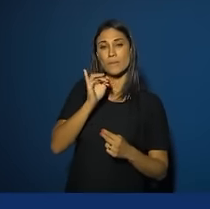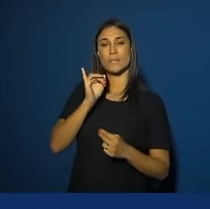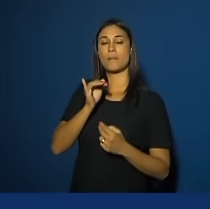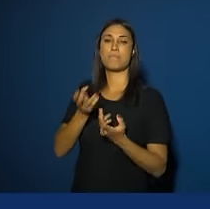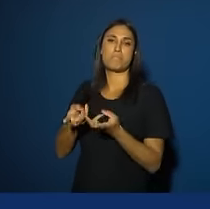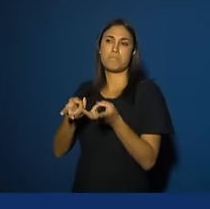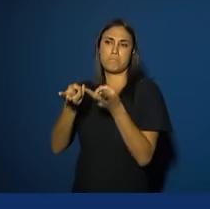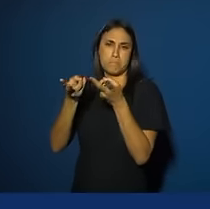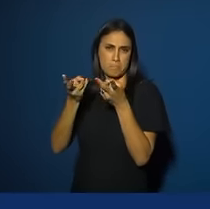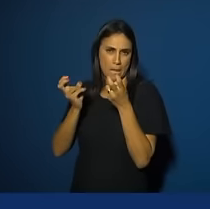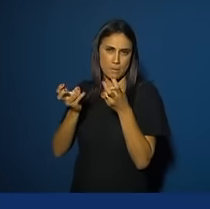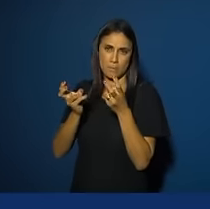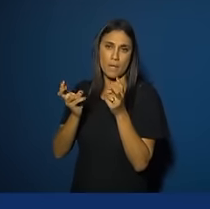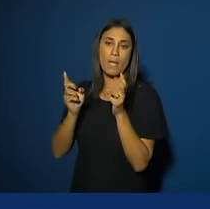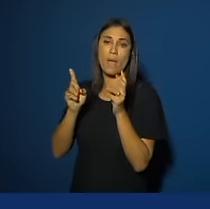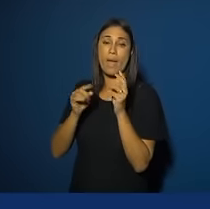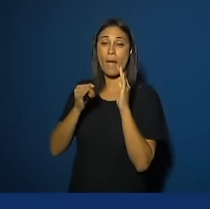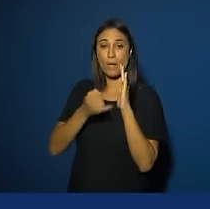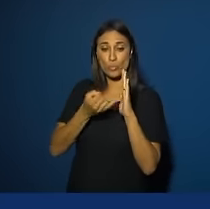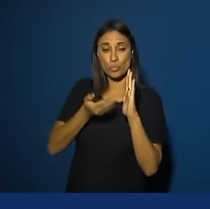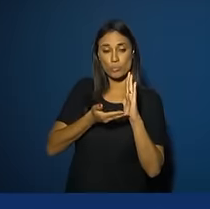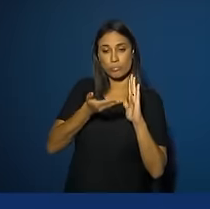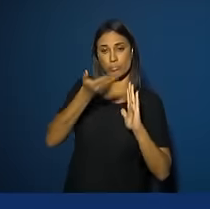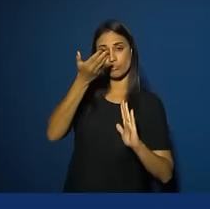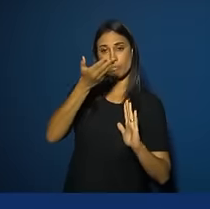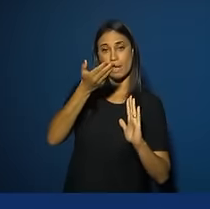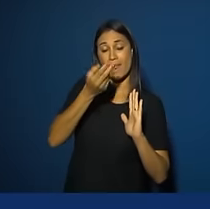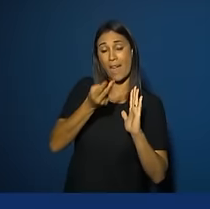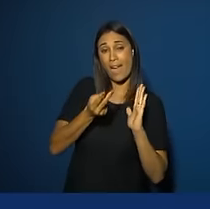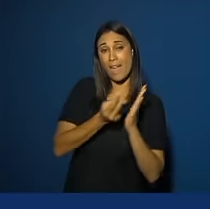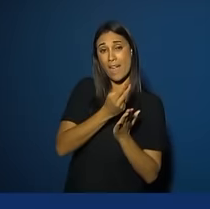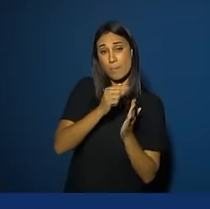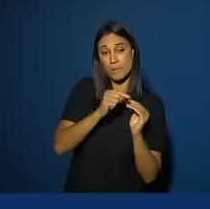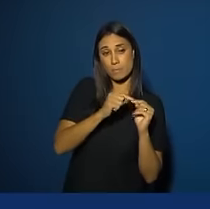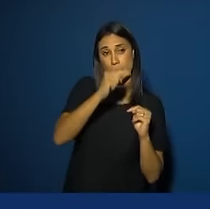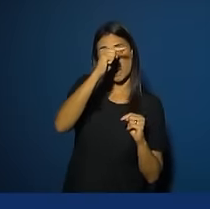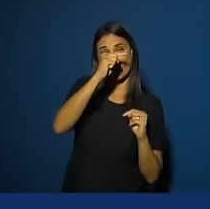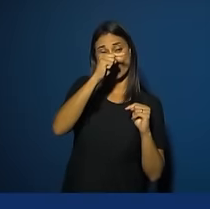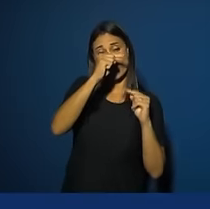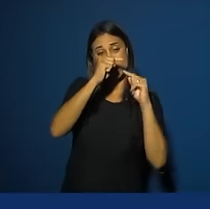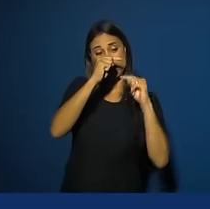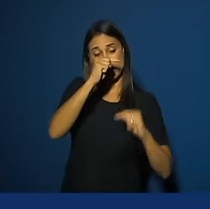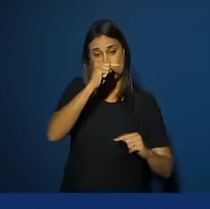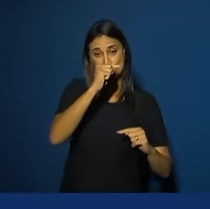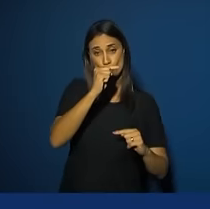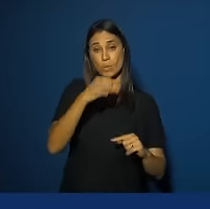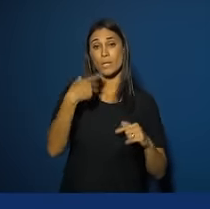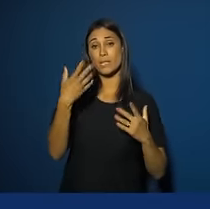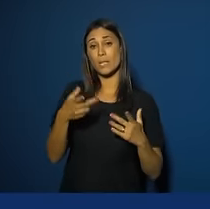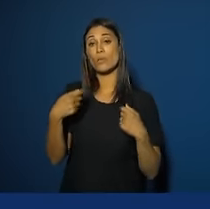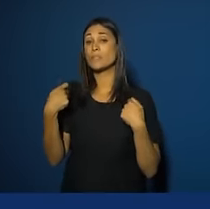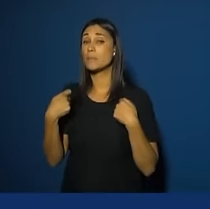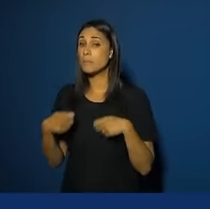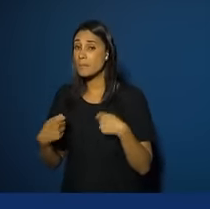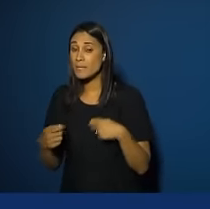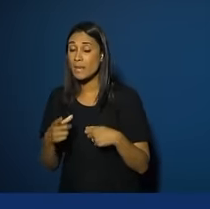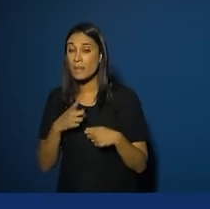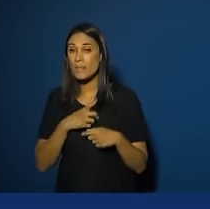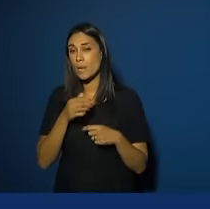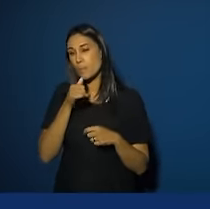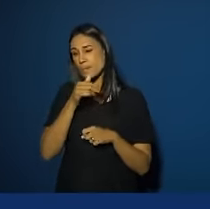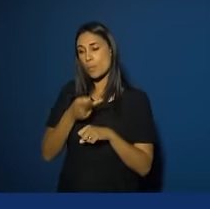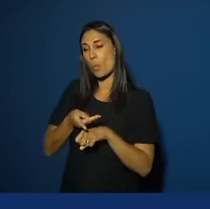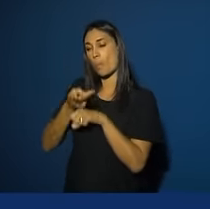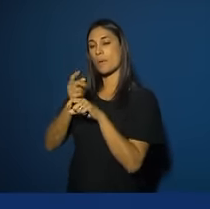né, as séries de tempo, a inflação erra mais para cima do que para baixo. Então, você deveria ter, talvez, um